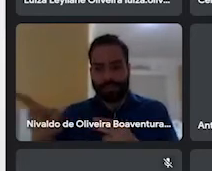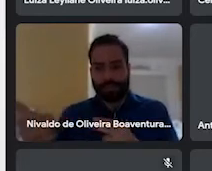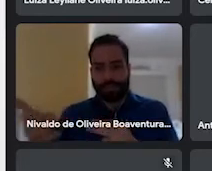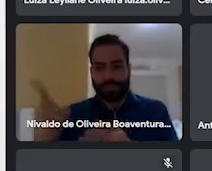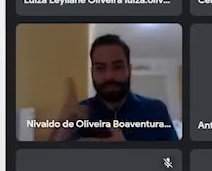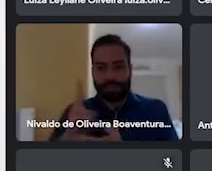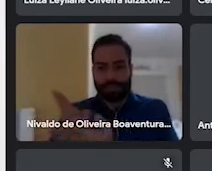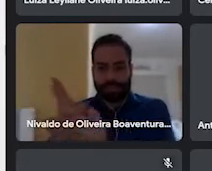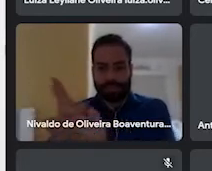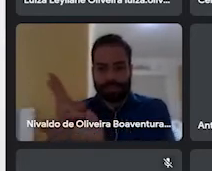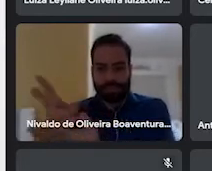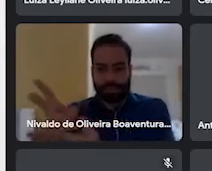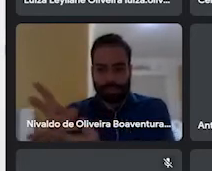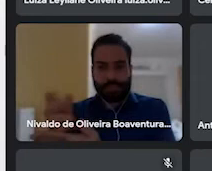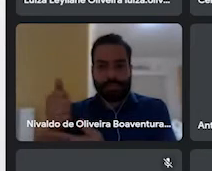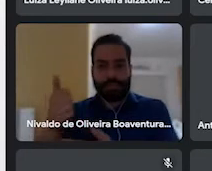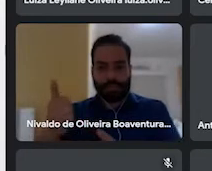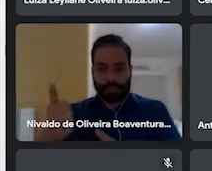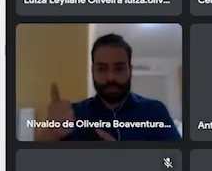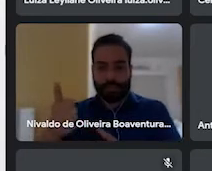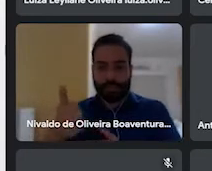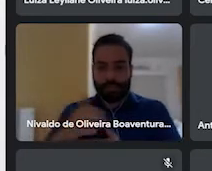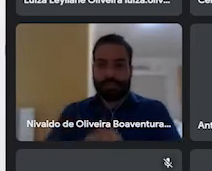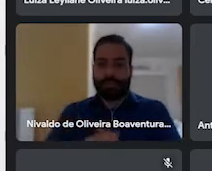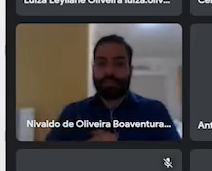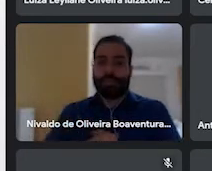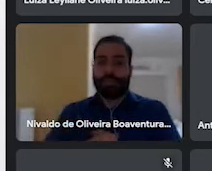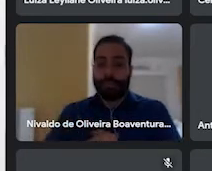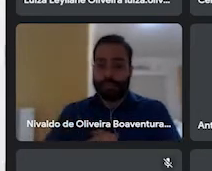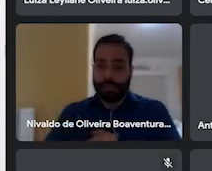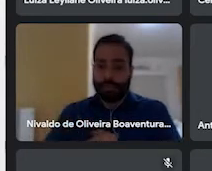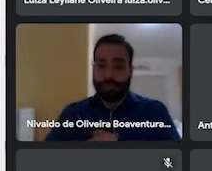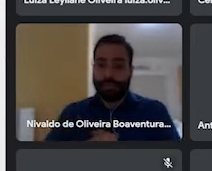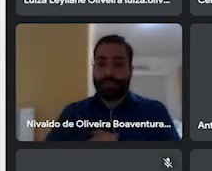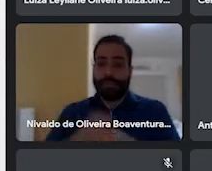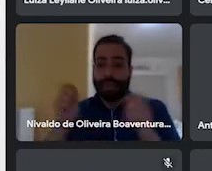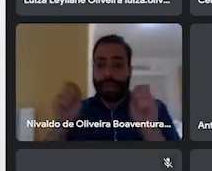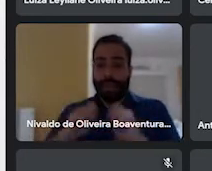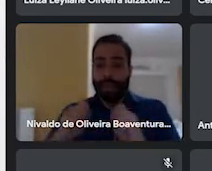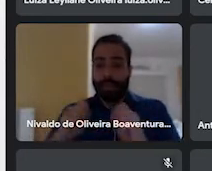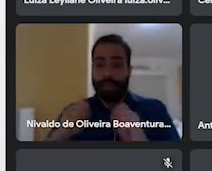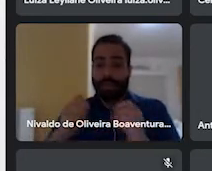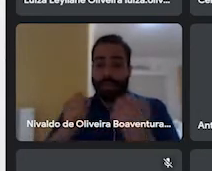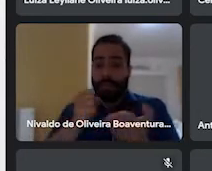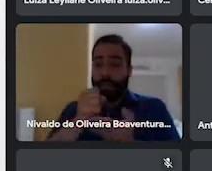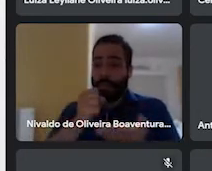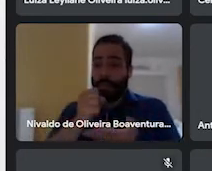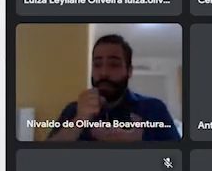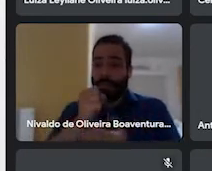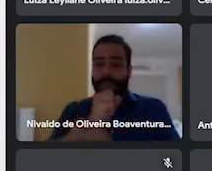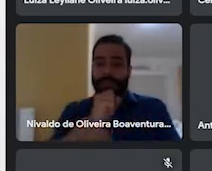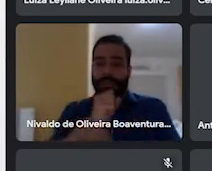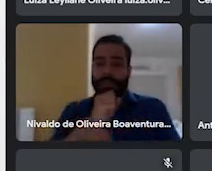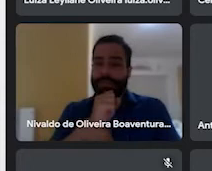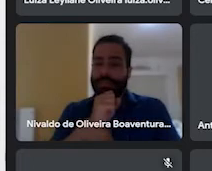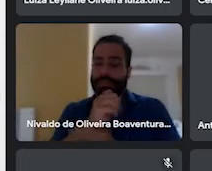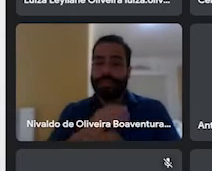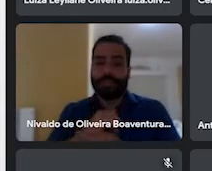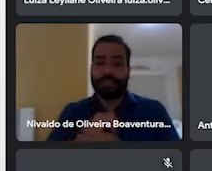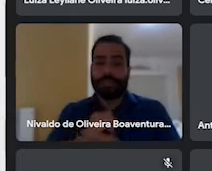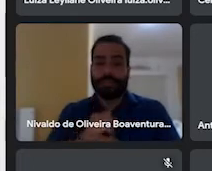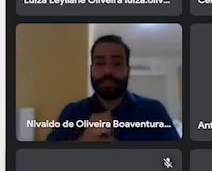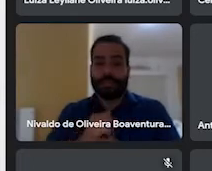A NR10 são as condições mínimas de segurança. Igual se você pegar